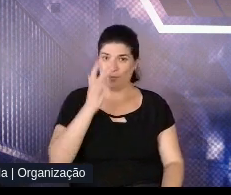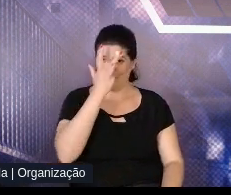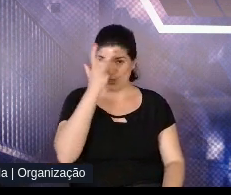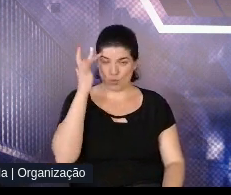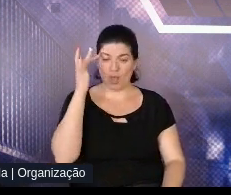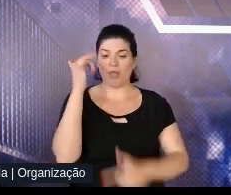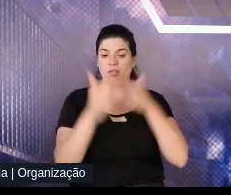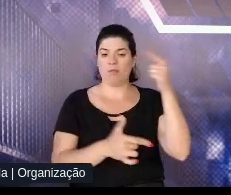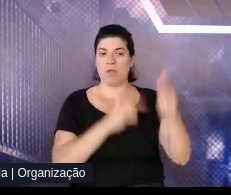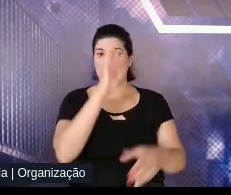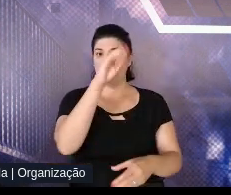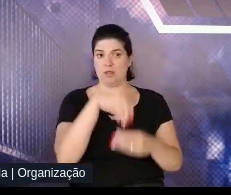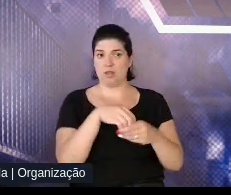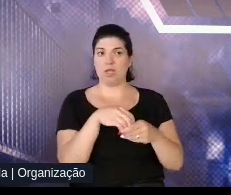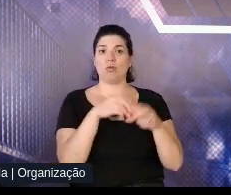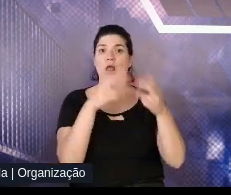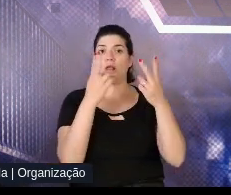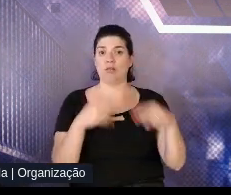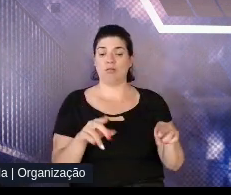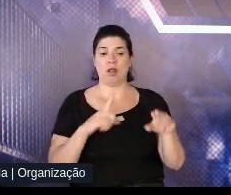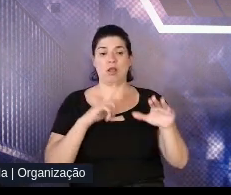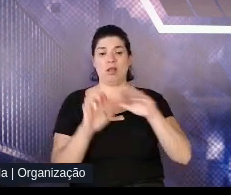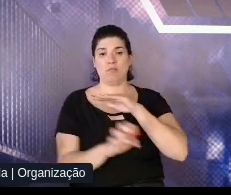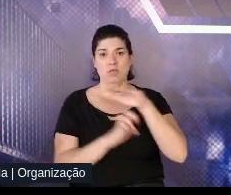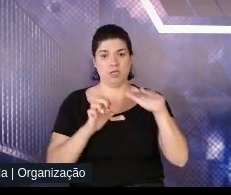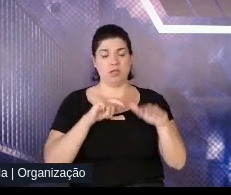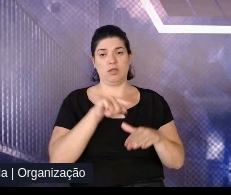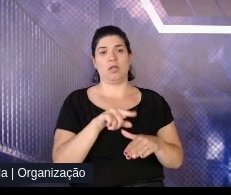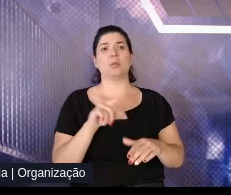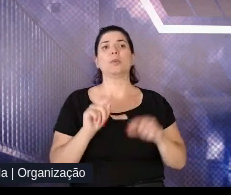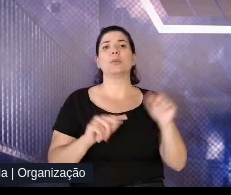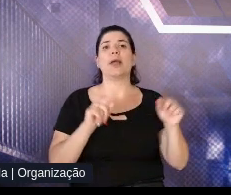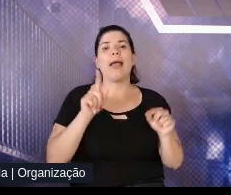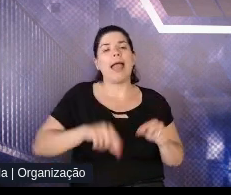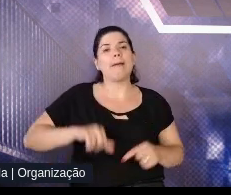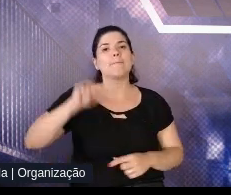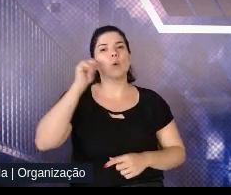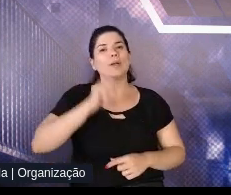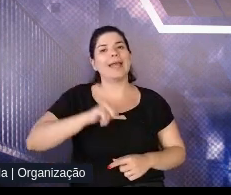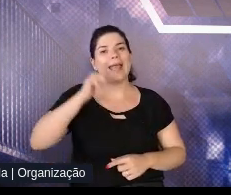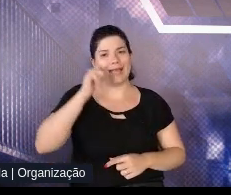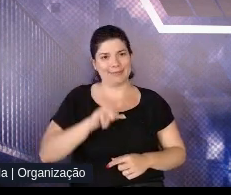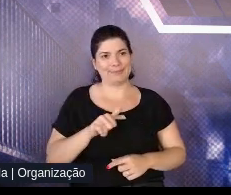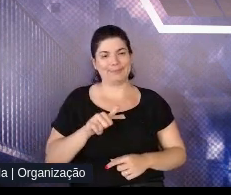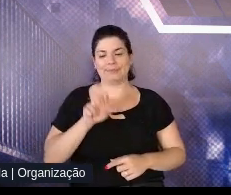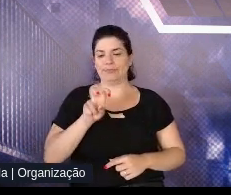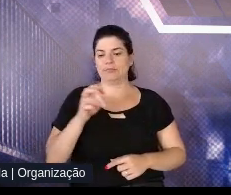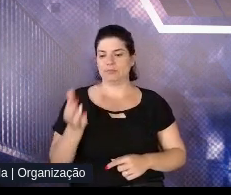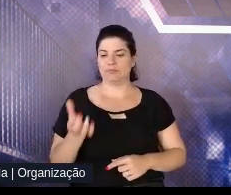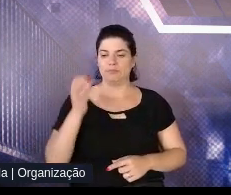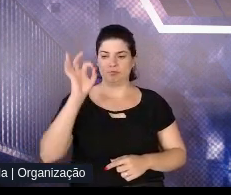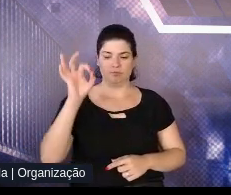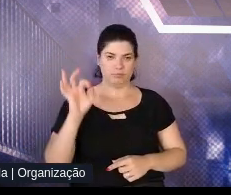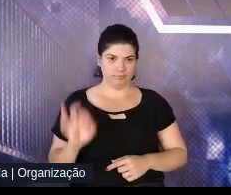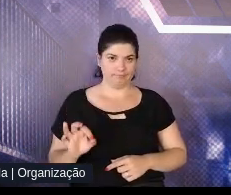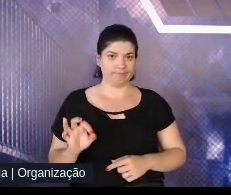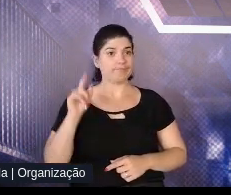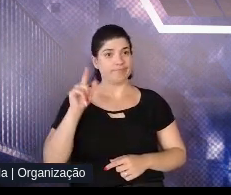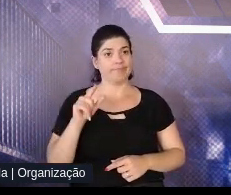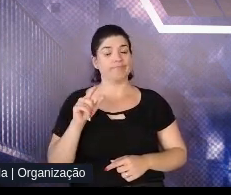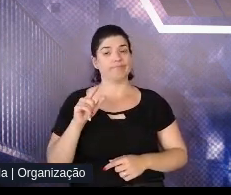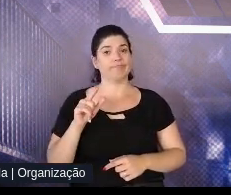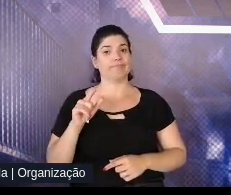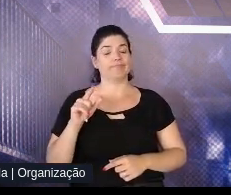que compõe essa empresa, desses colaboradores, eles são mulheres, 56% estão em